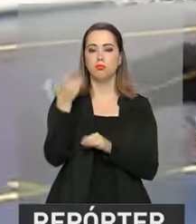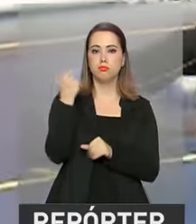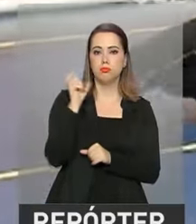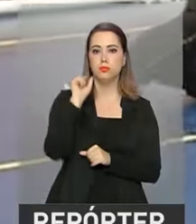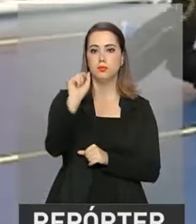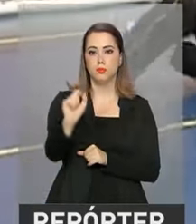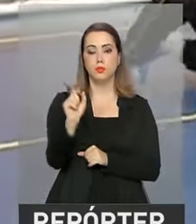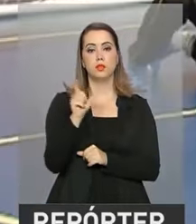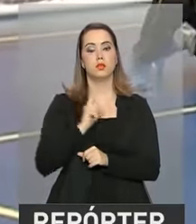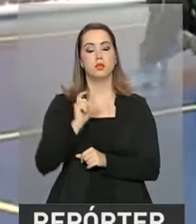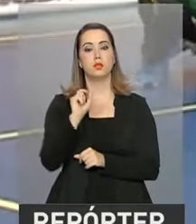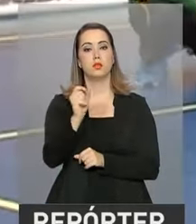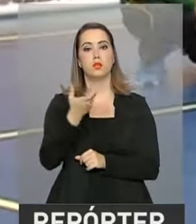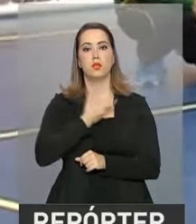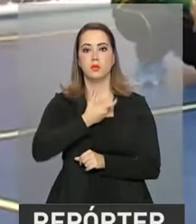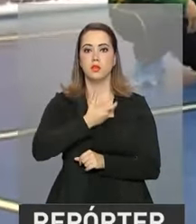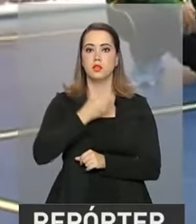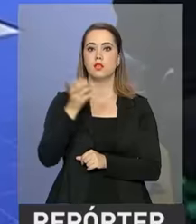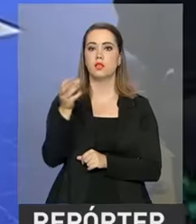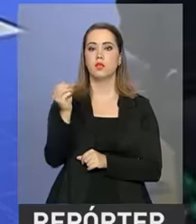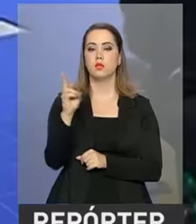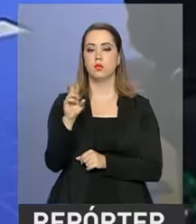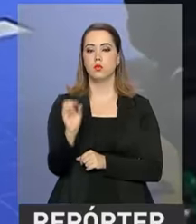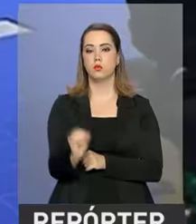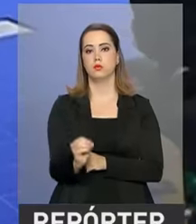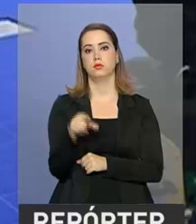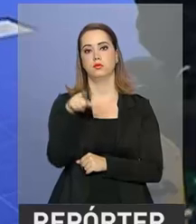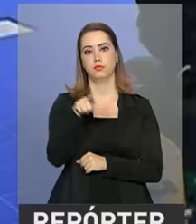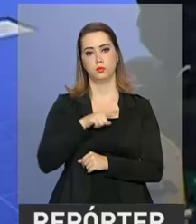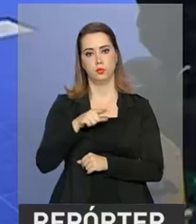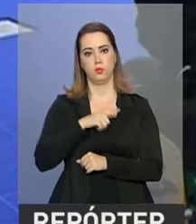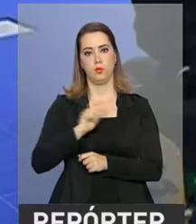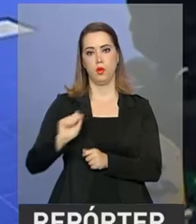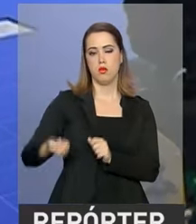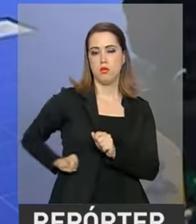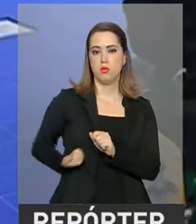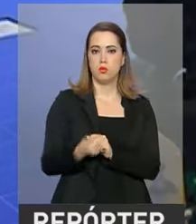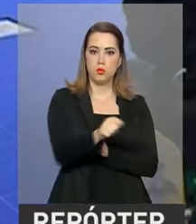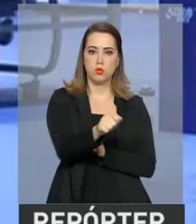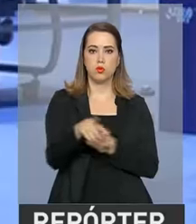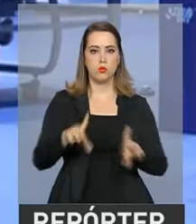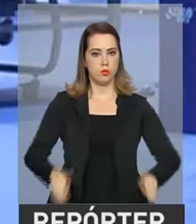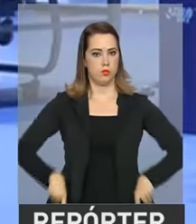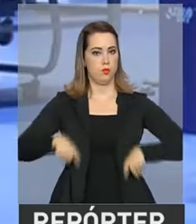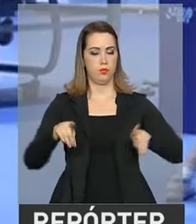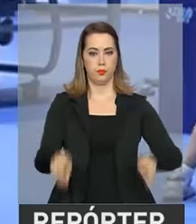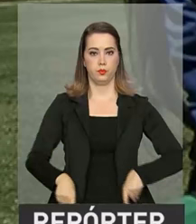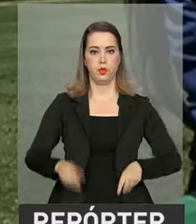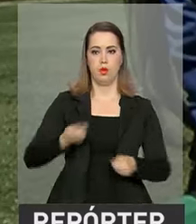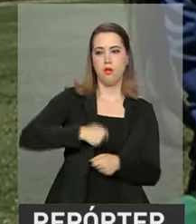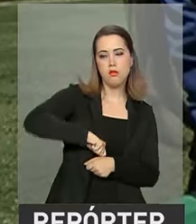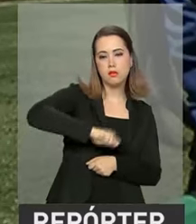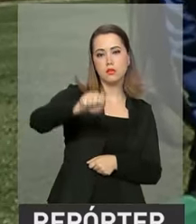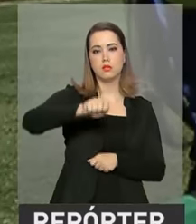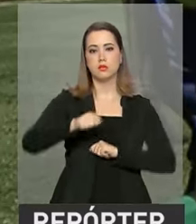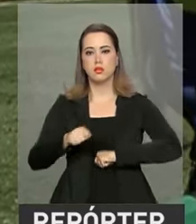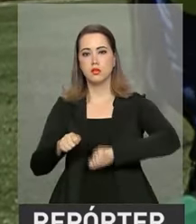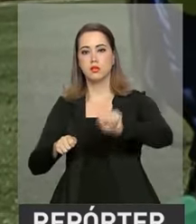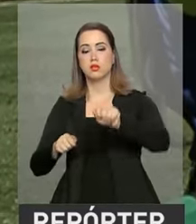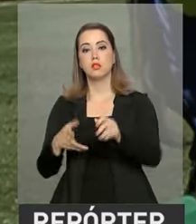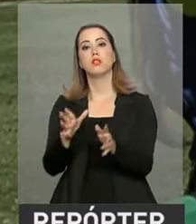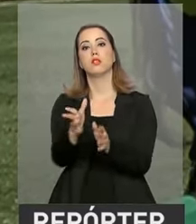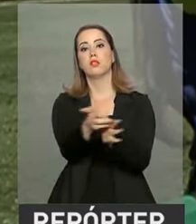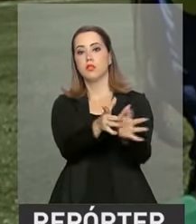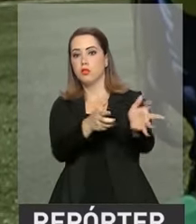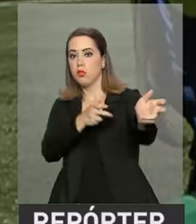passado em Toronto, a medalha foi de ouro. Os atletas da esgrima em cadeira de rodas, tênis de mesa e tiro com arco estão